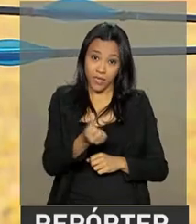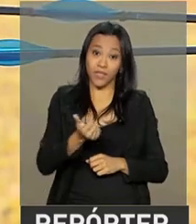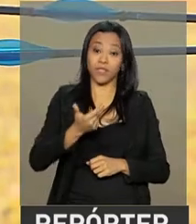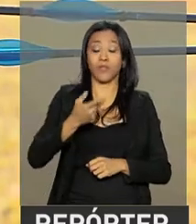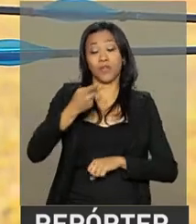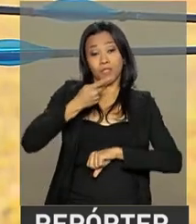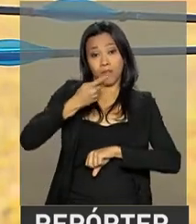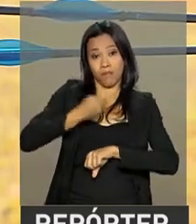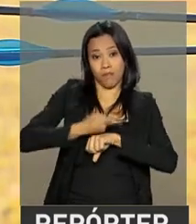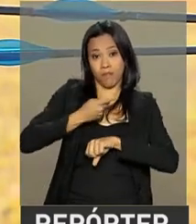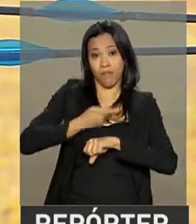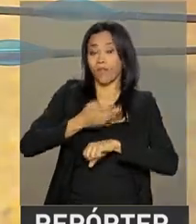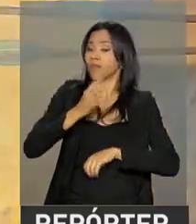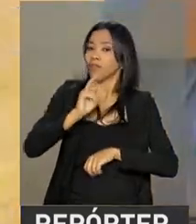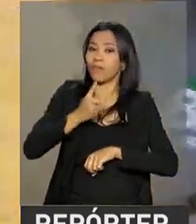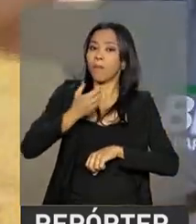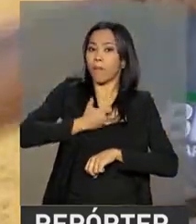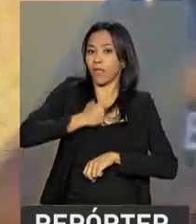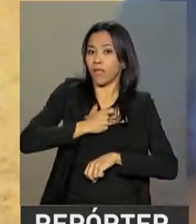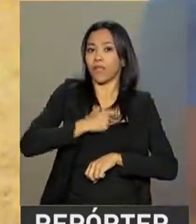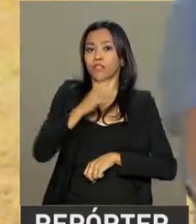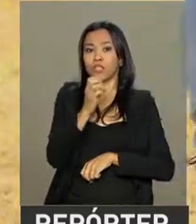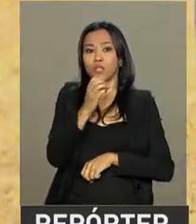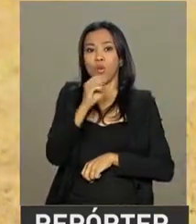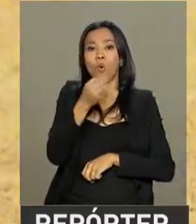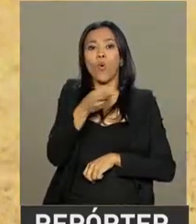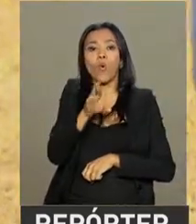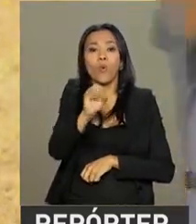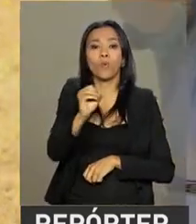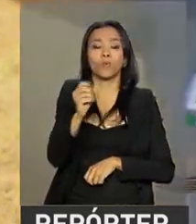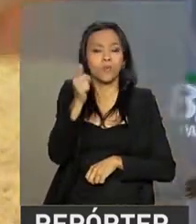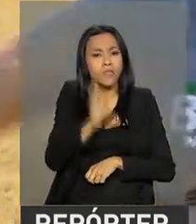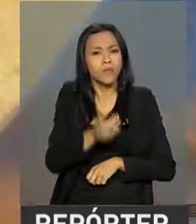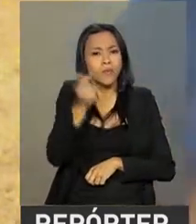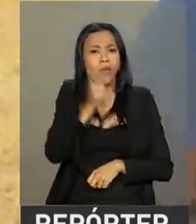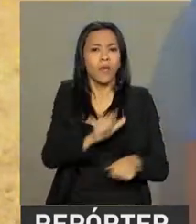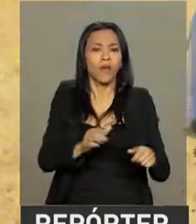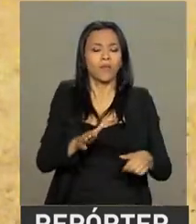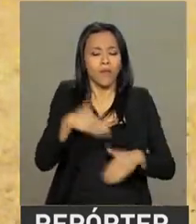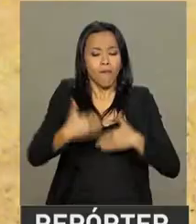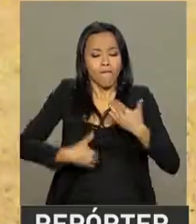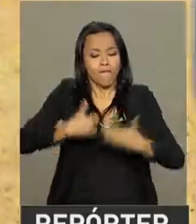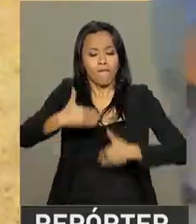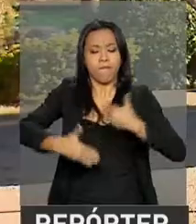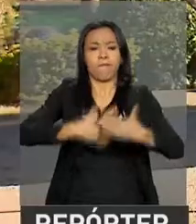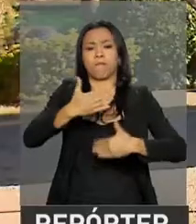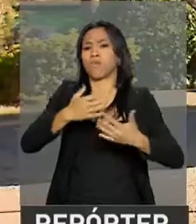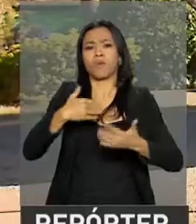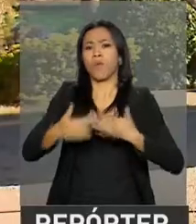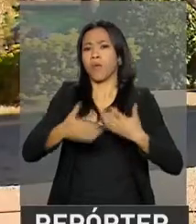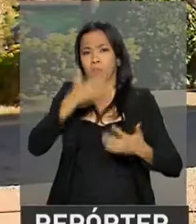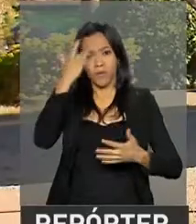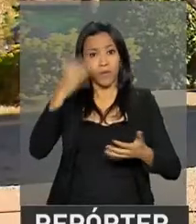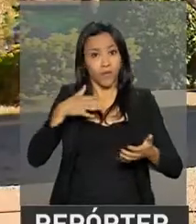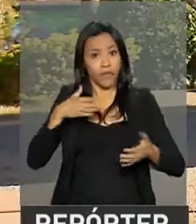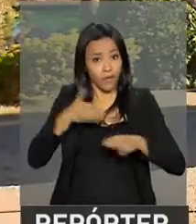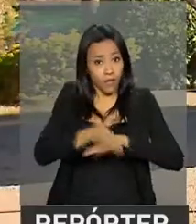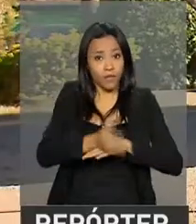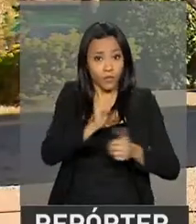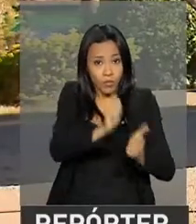Parapan exclusivo do tiro com arco. E a gente busca sempre melhores resultados, assim como todo mundo que entra no esporte, em busca